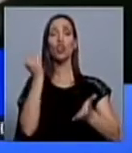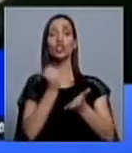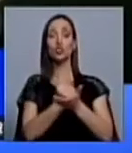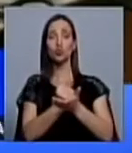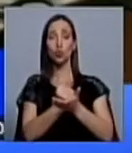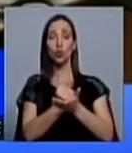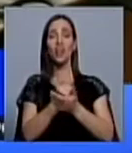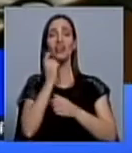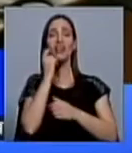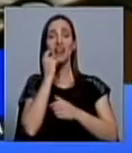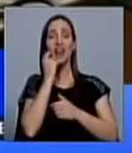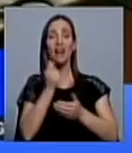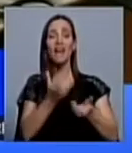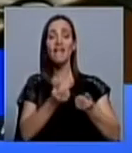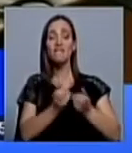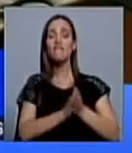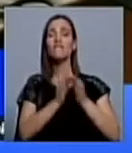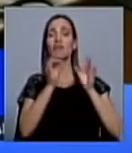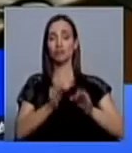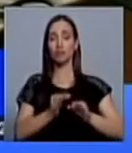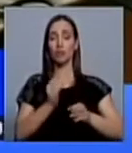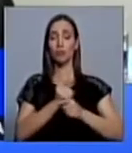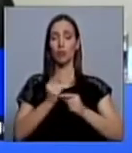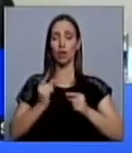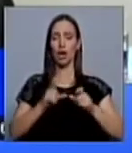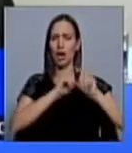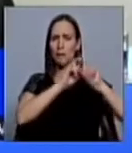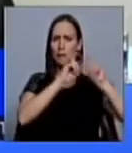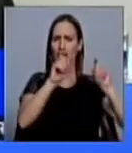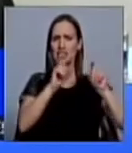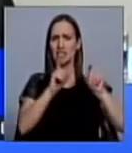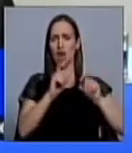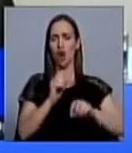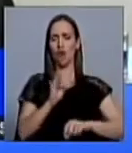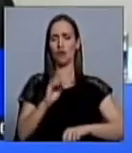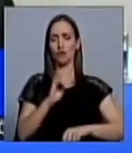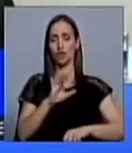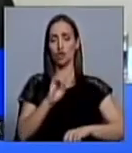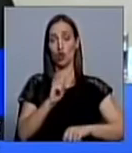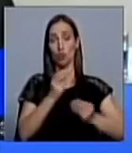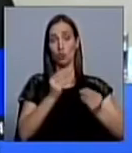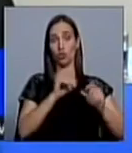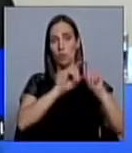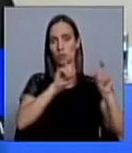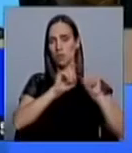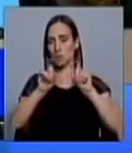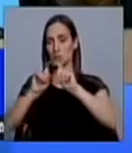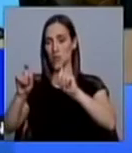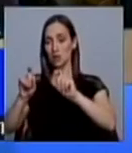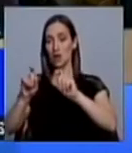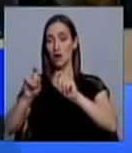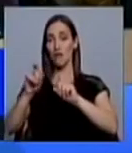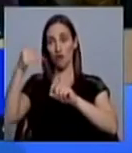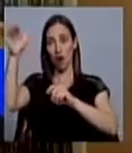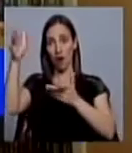seja, com estas cascatas de empresas offshore, mas que na realidade operam e fazem negócios aqui em Portugal,